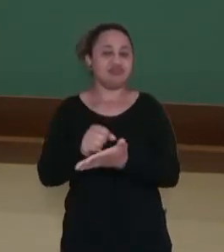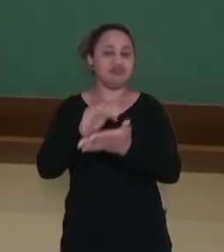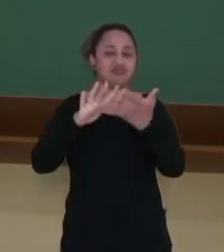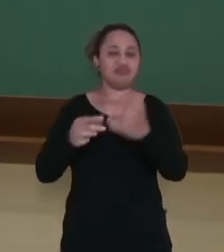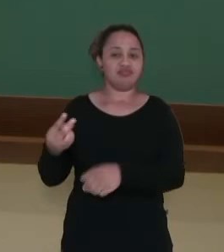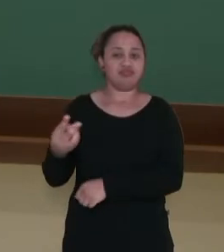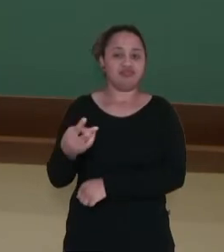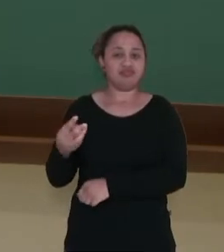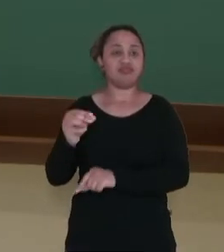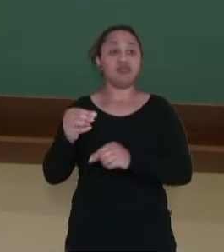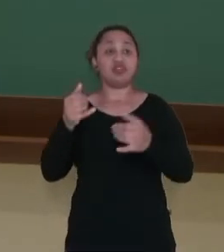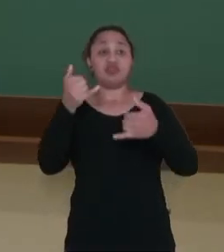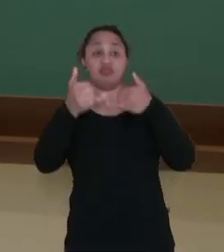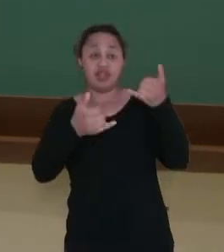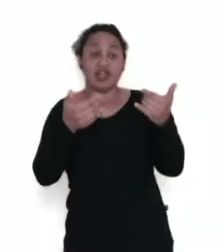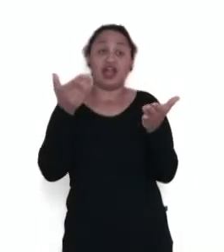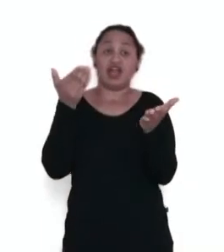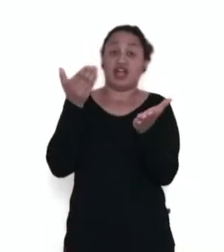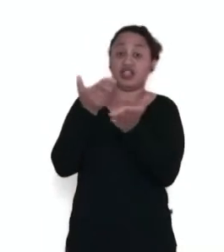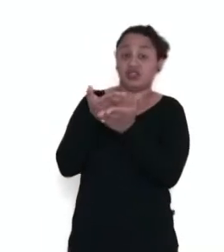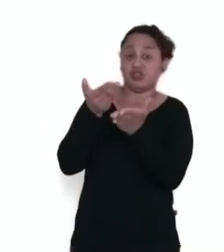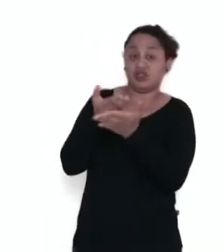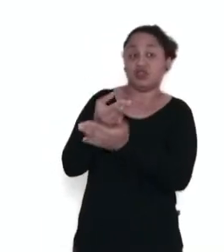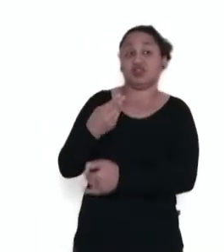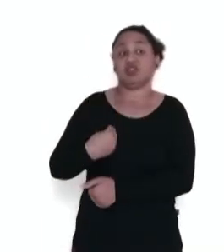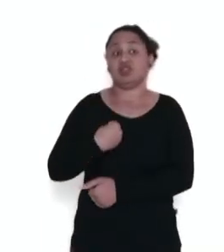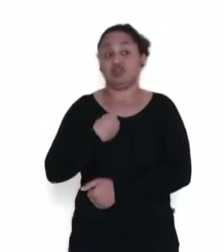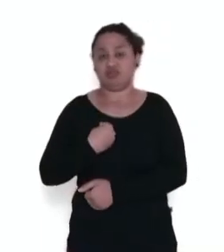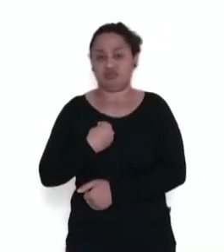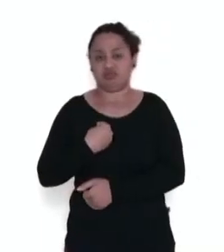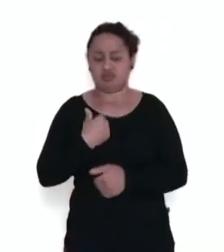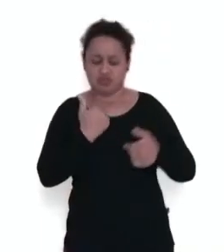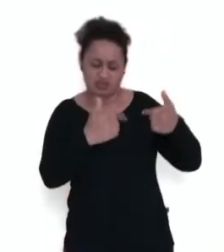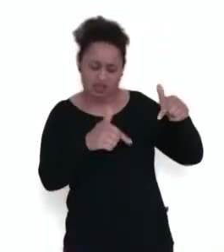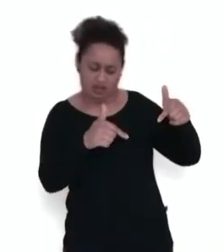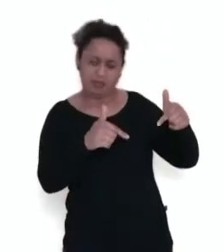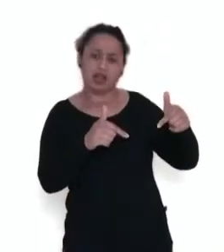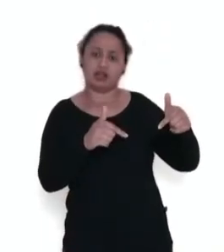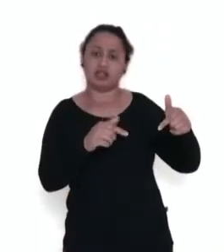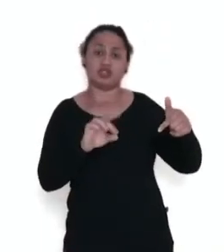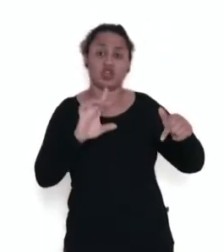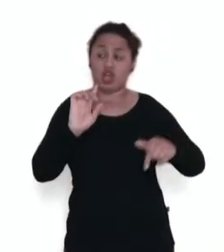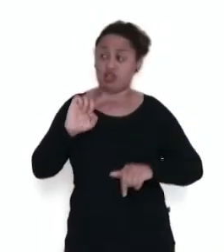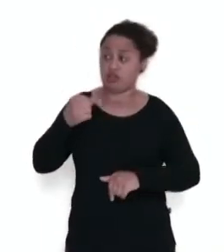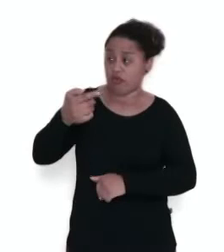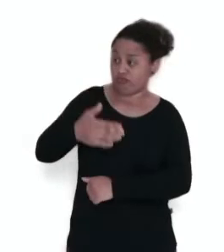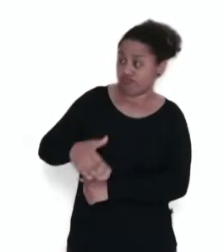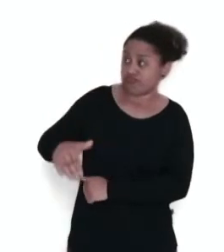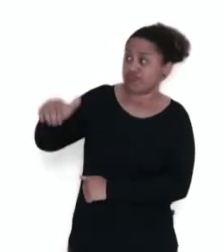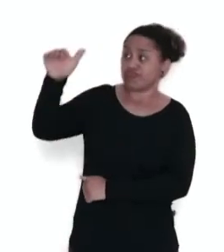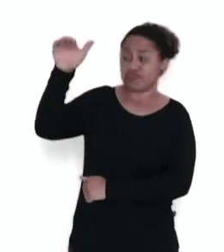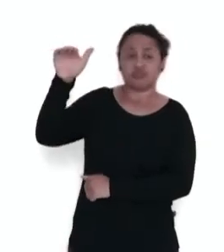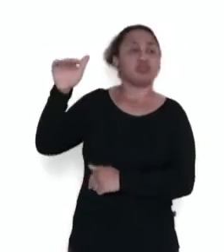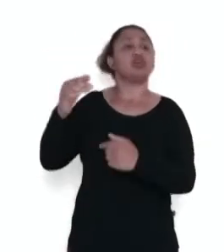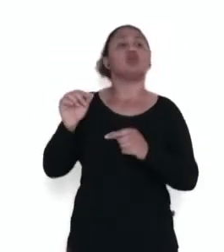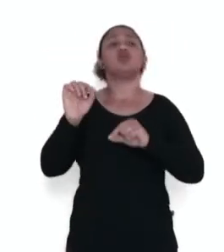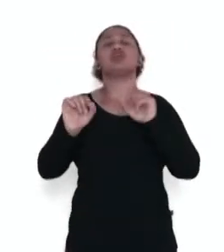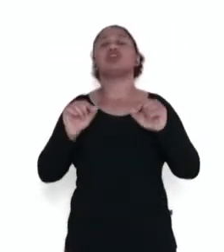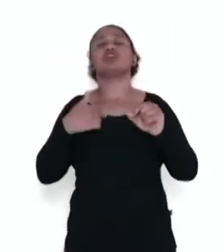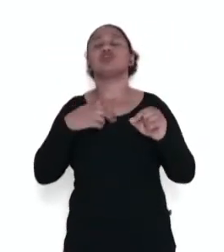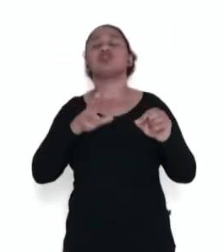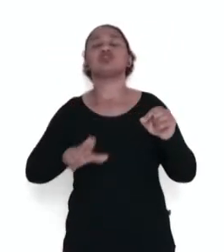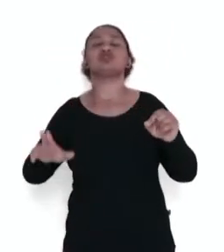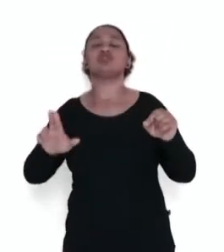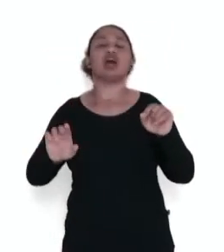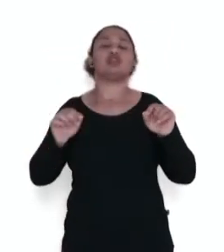atividade. Brincar, estudar, viver, trabalhar só quando crescer. Qual recurso